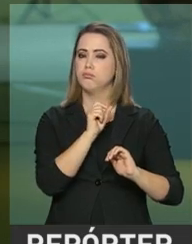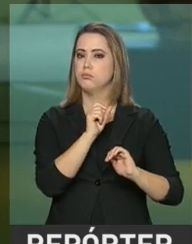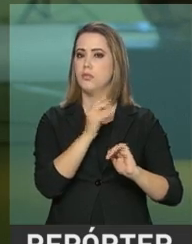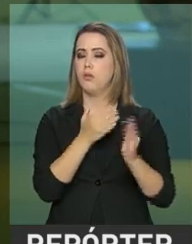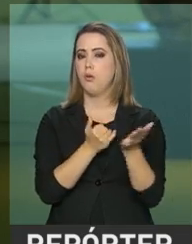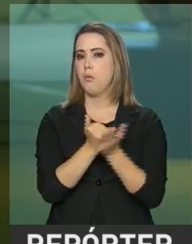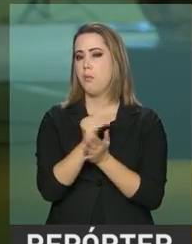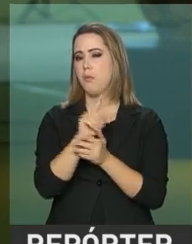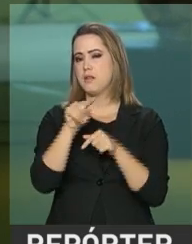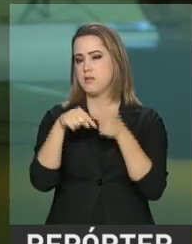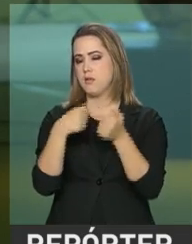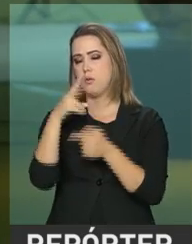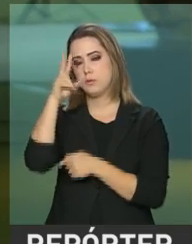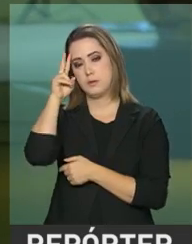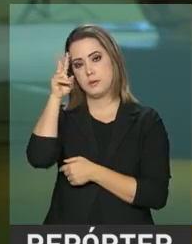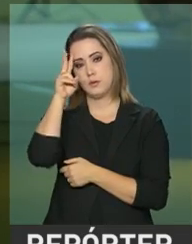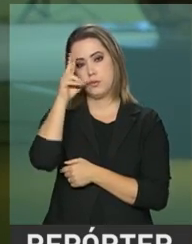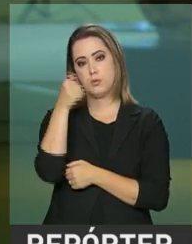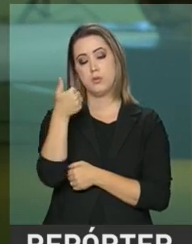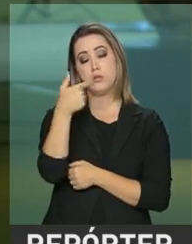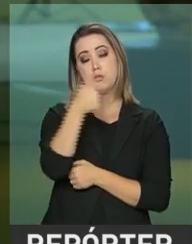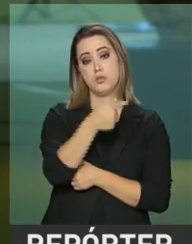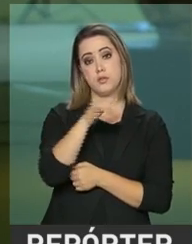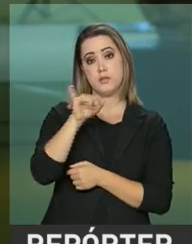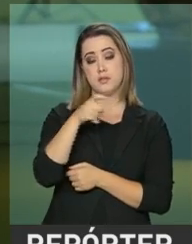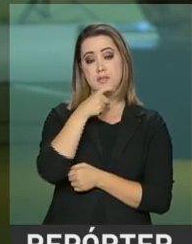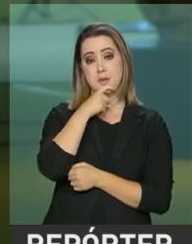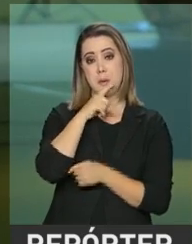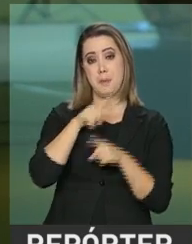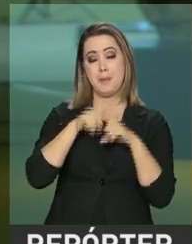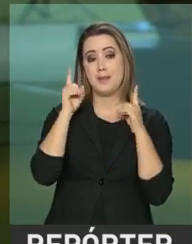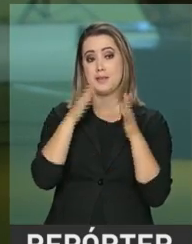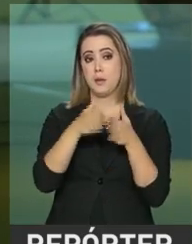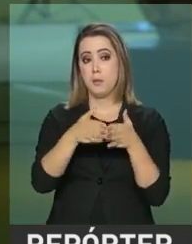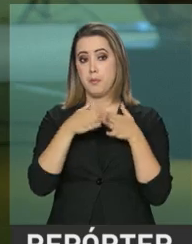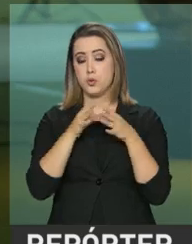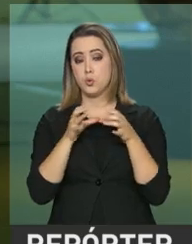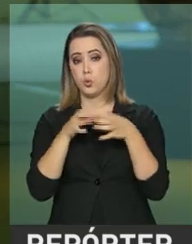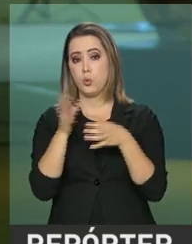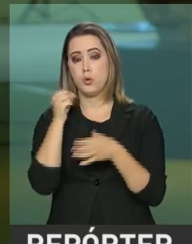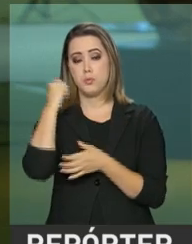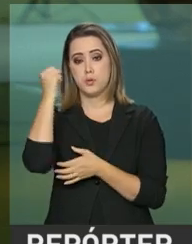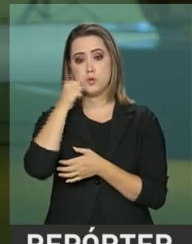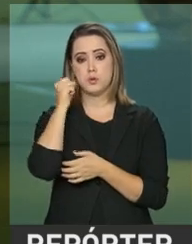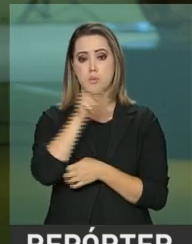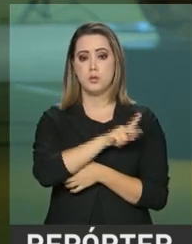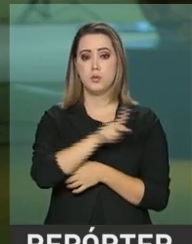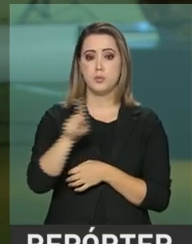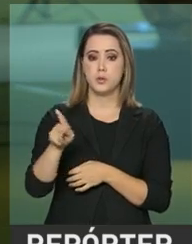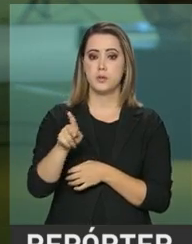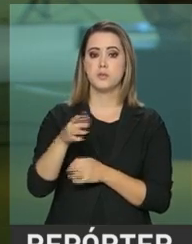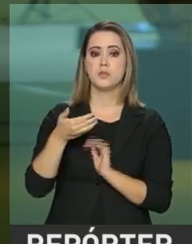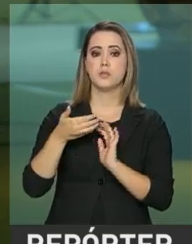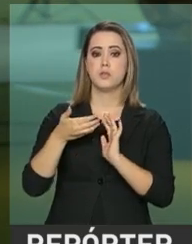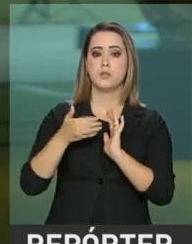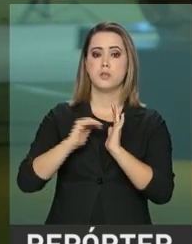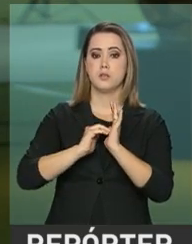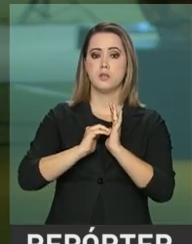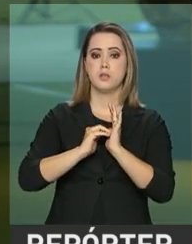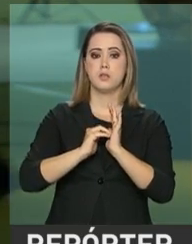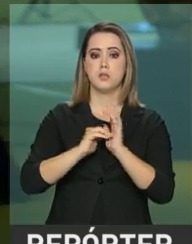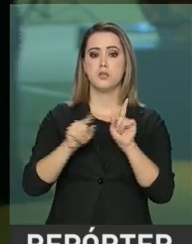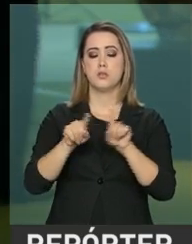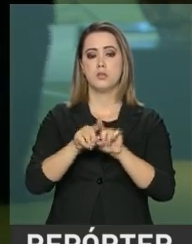para a próxima segunda-feira, 17 de julho, mas a pedido dos senadores, o presidente do Congresso e do